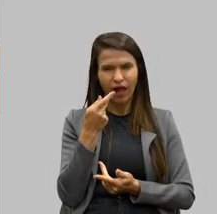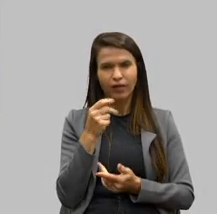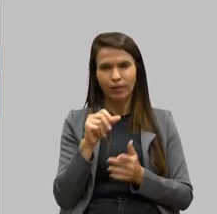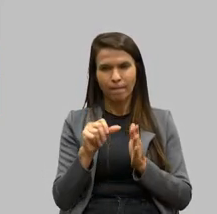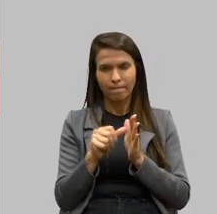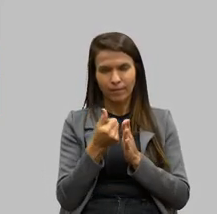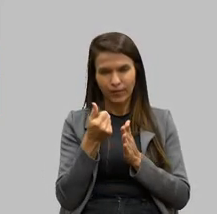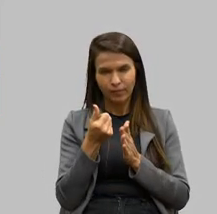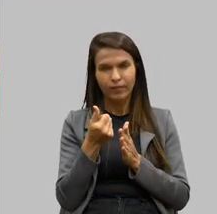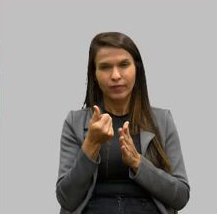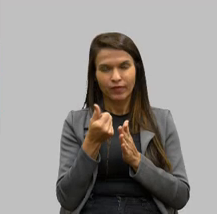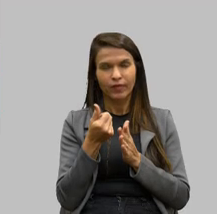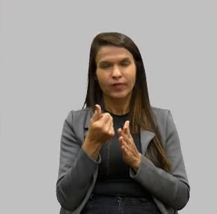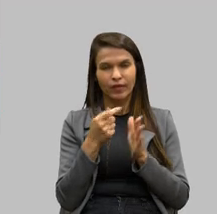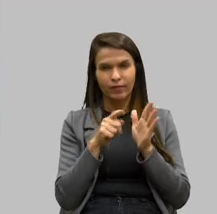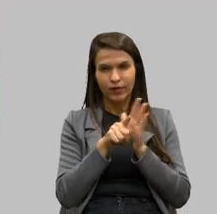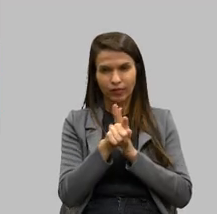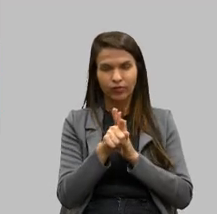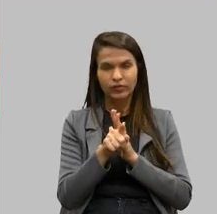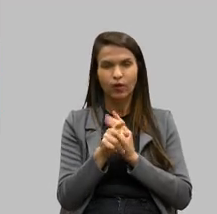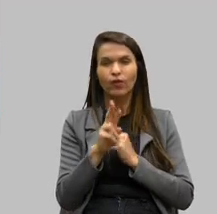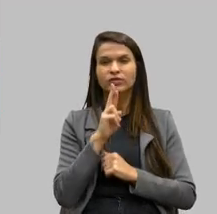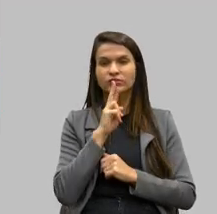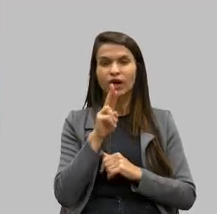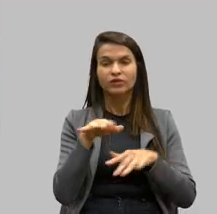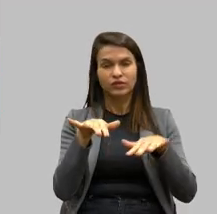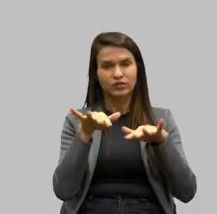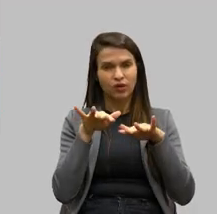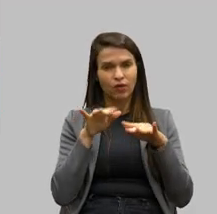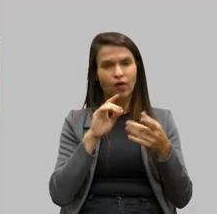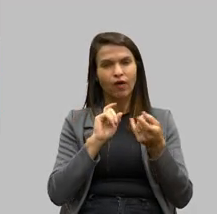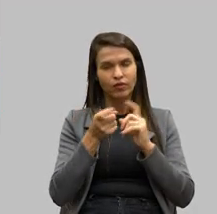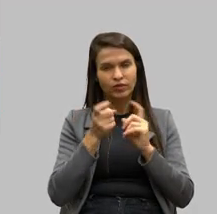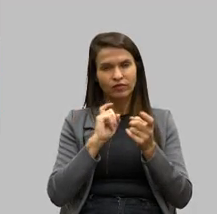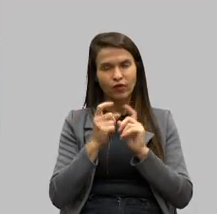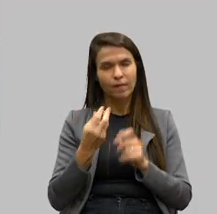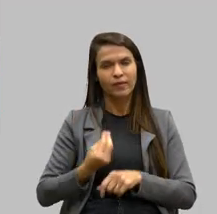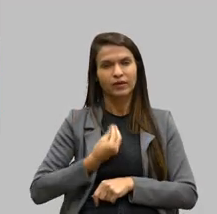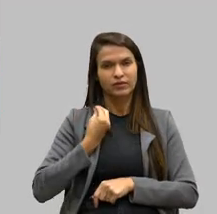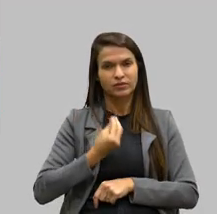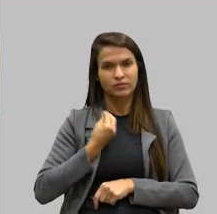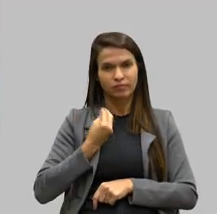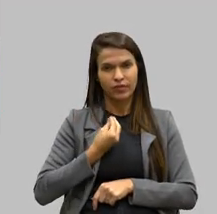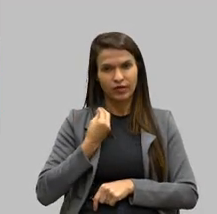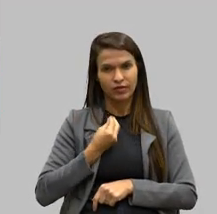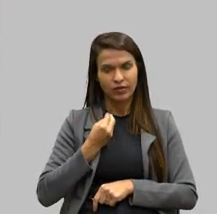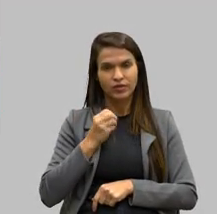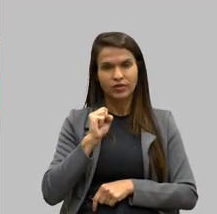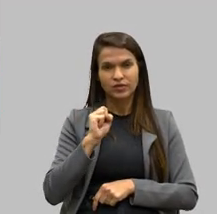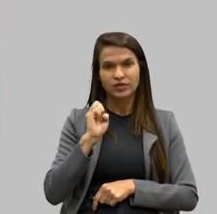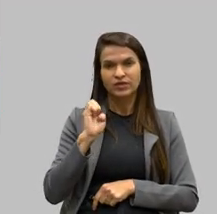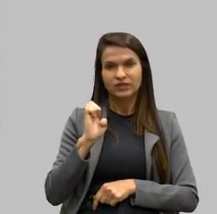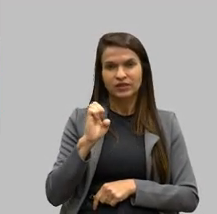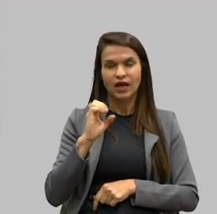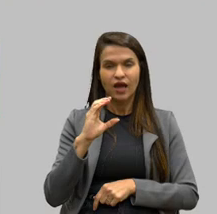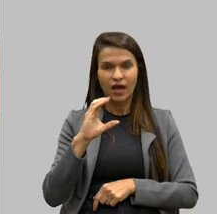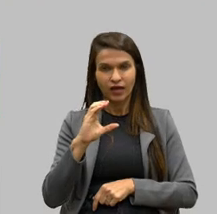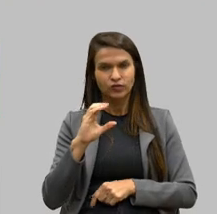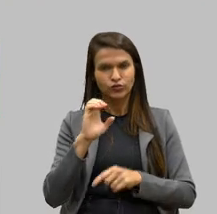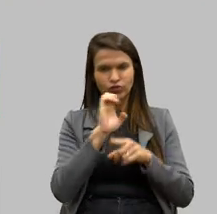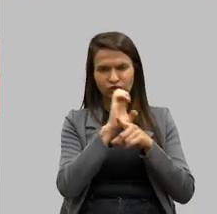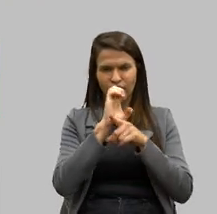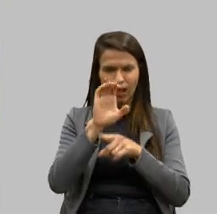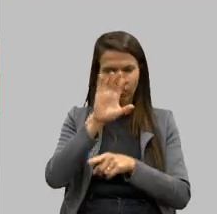E resultado dessa audiência, que foi muito participativa de SESECs, o Estado inteiro, foi